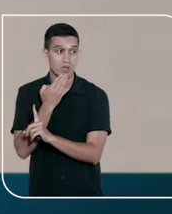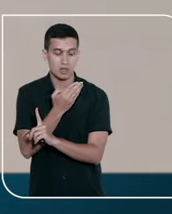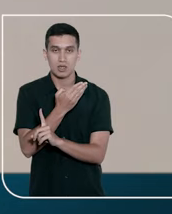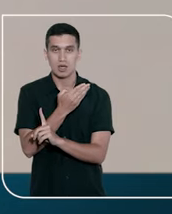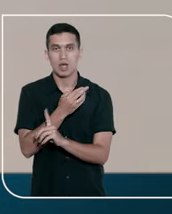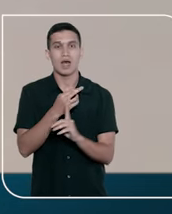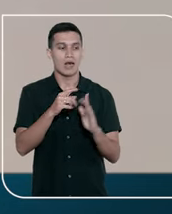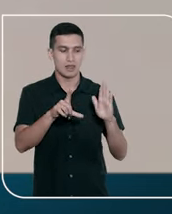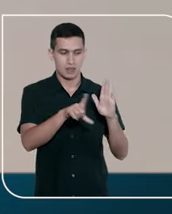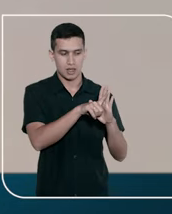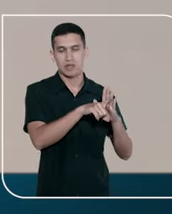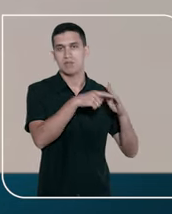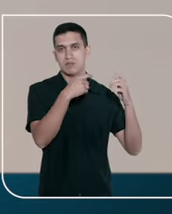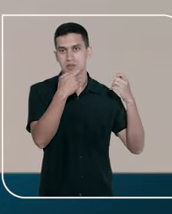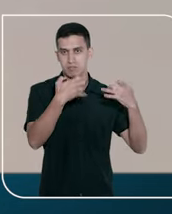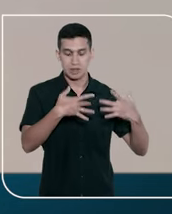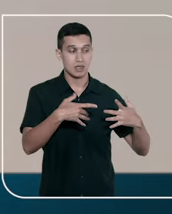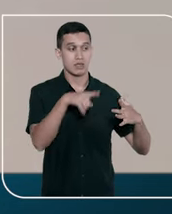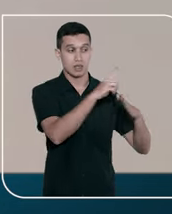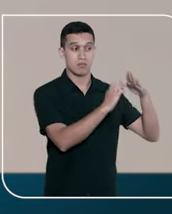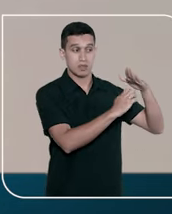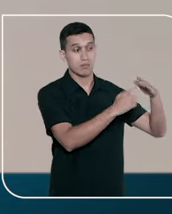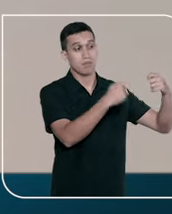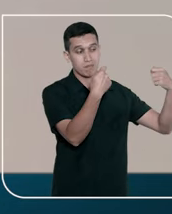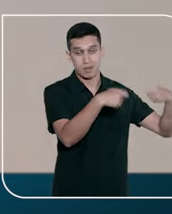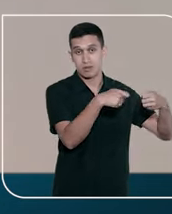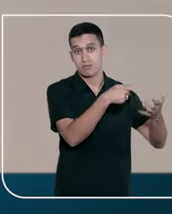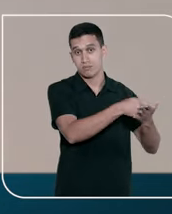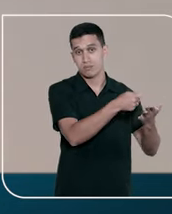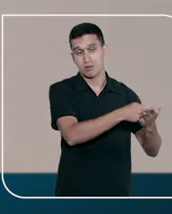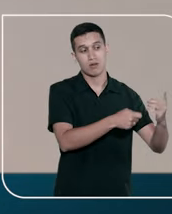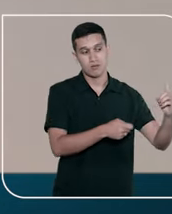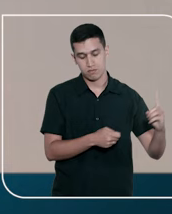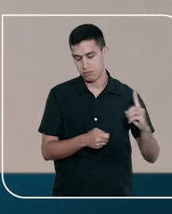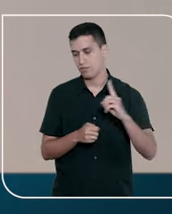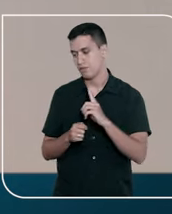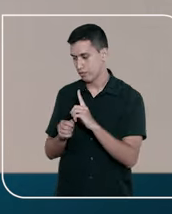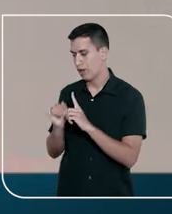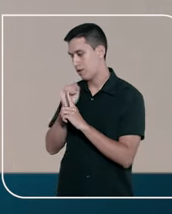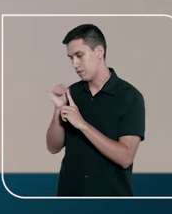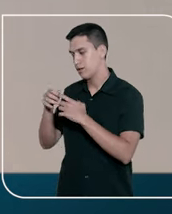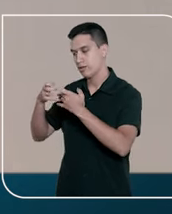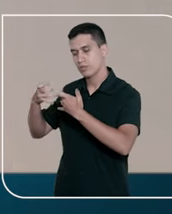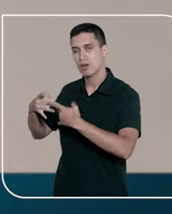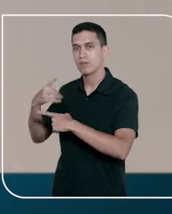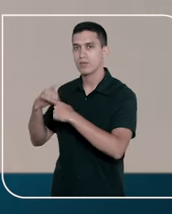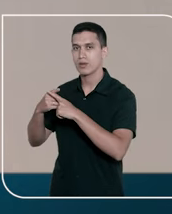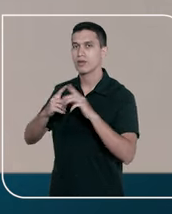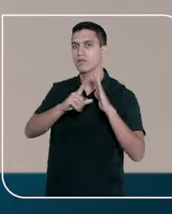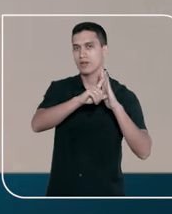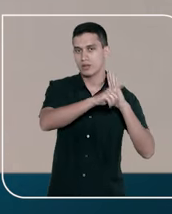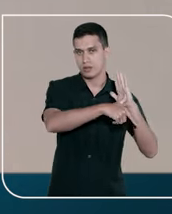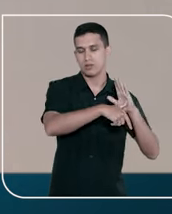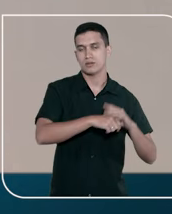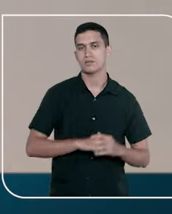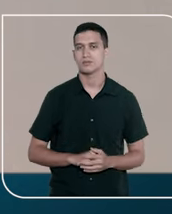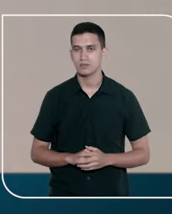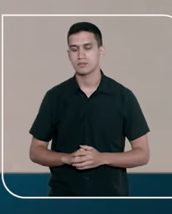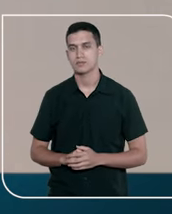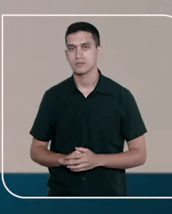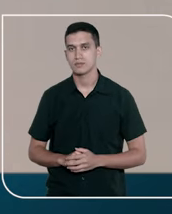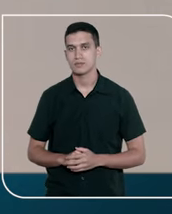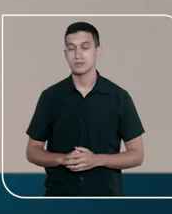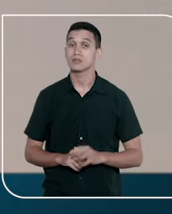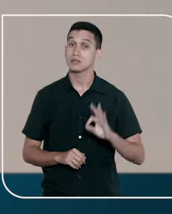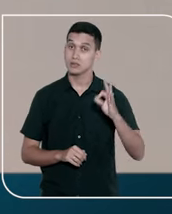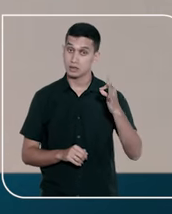que deverá ser prestada a informação, né? Então, enfim, a matéria está regulada. Uhum. E muito bem